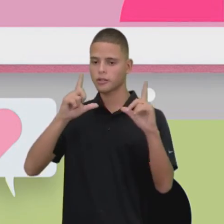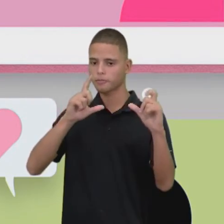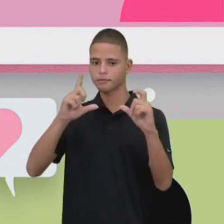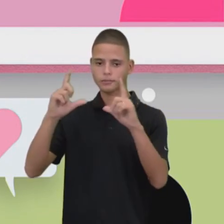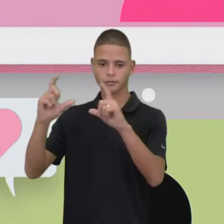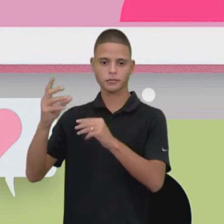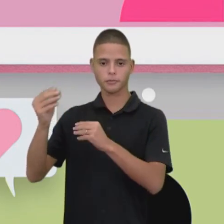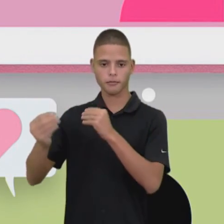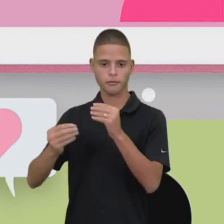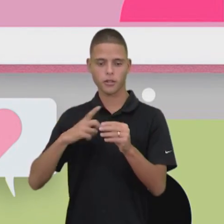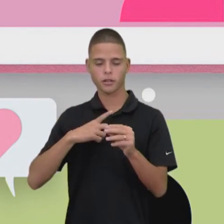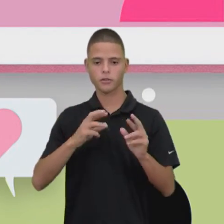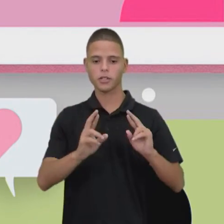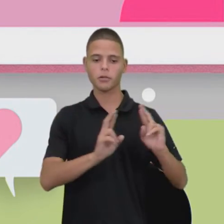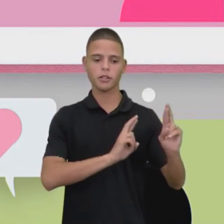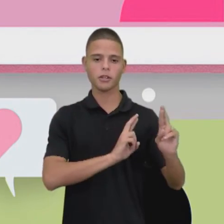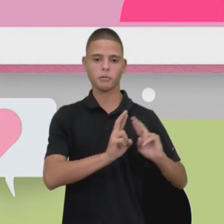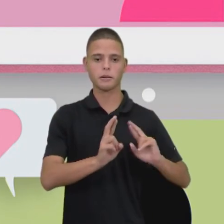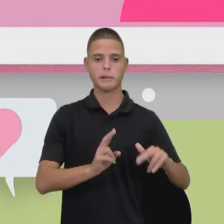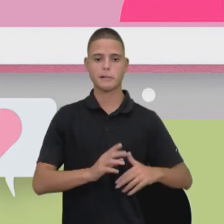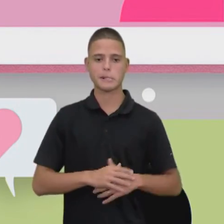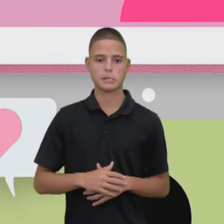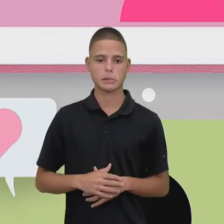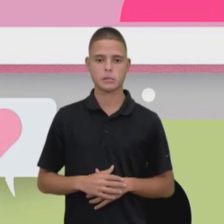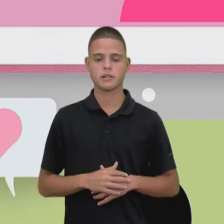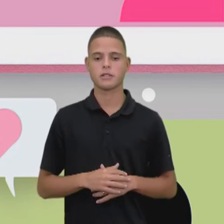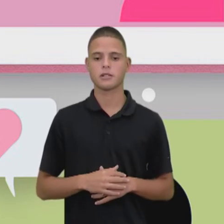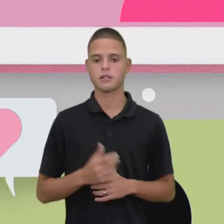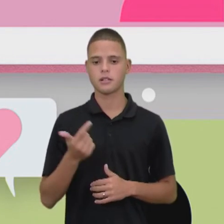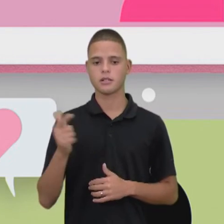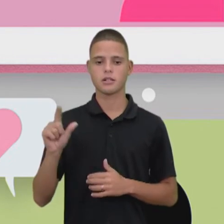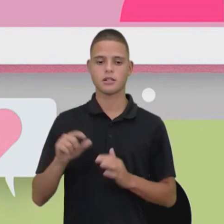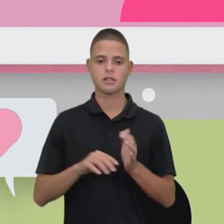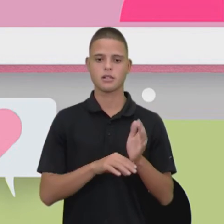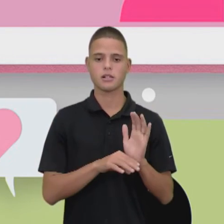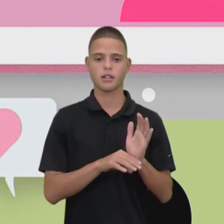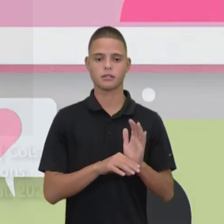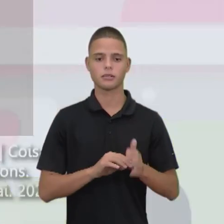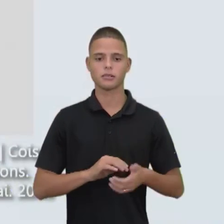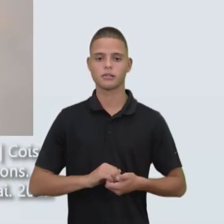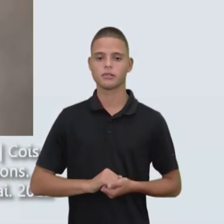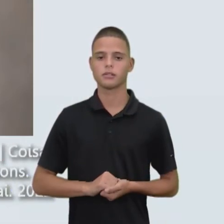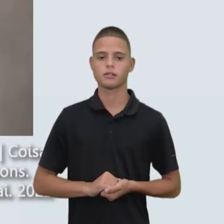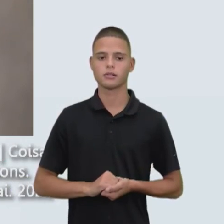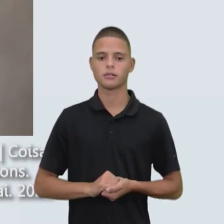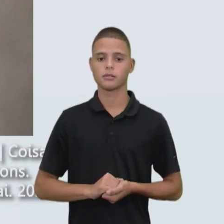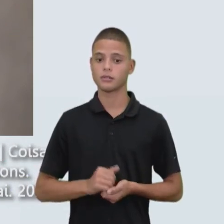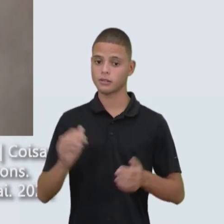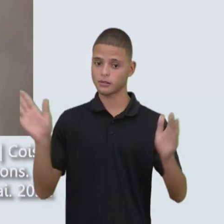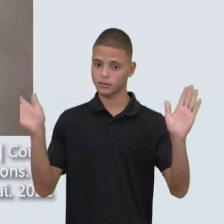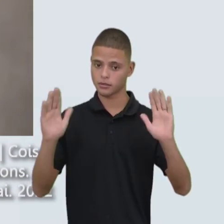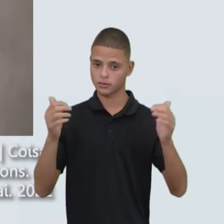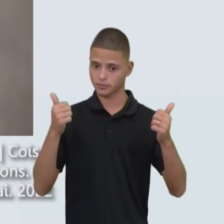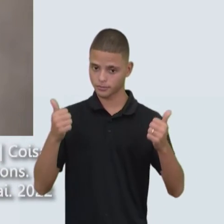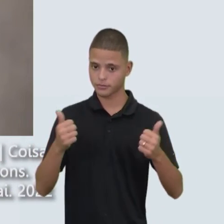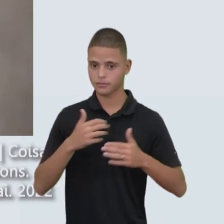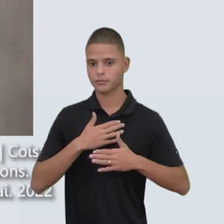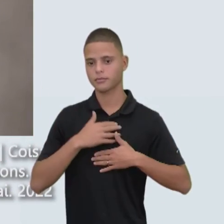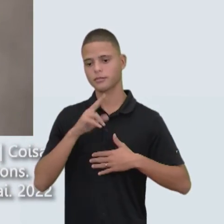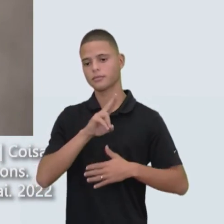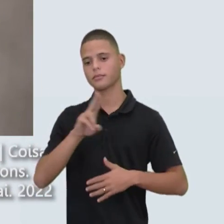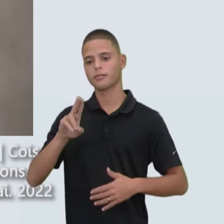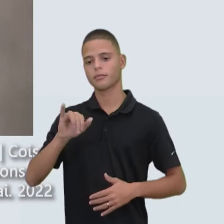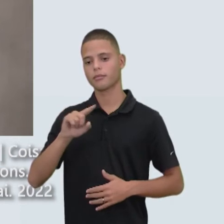como a fotografia se relaciona com as ações publicitárias. Mais um vídeo para vocês. Oi, meus amores! Eu sou a Isis